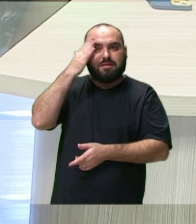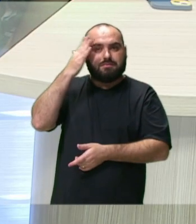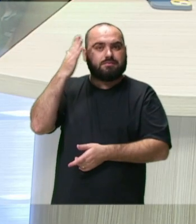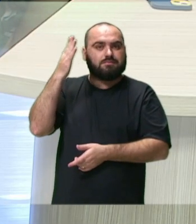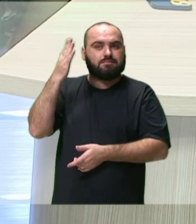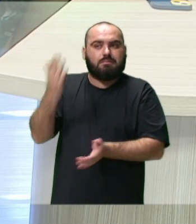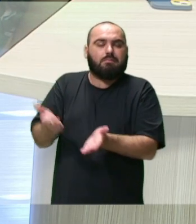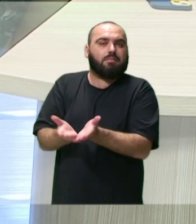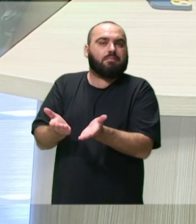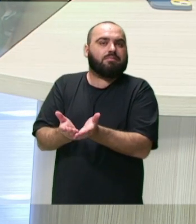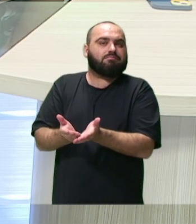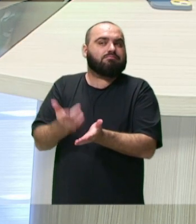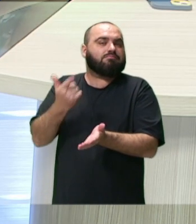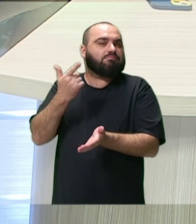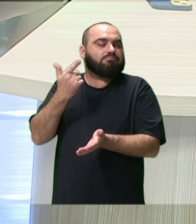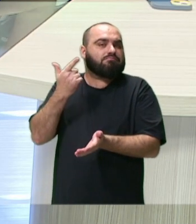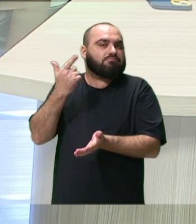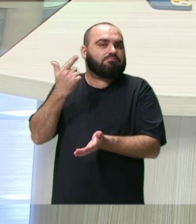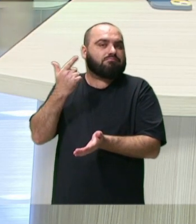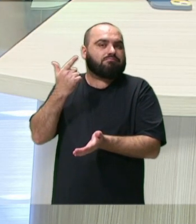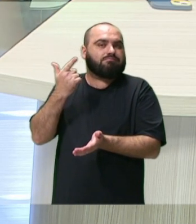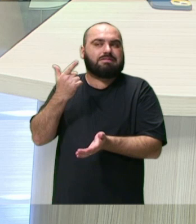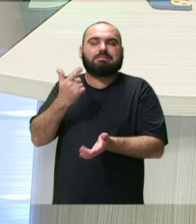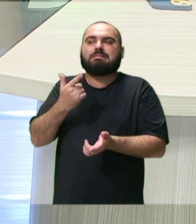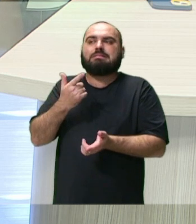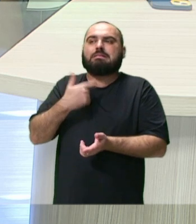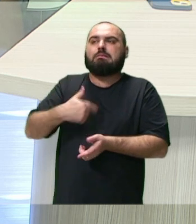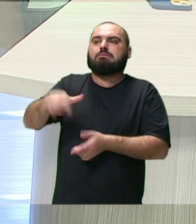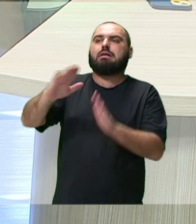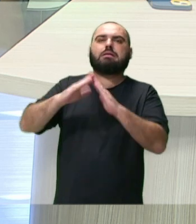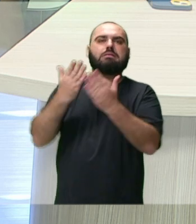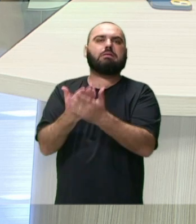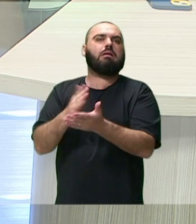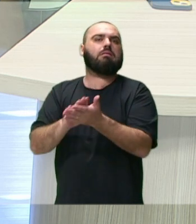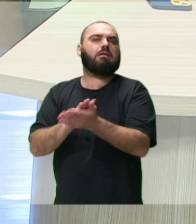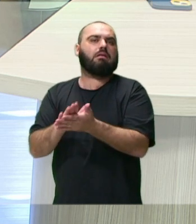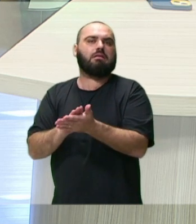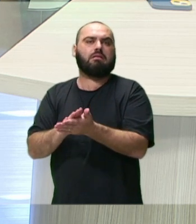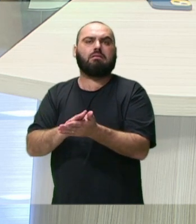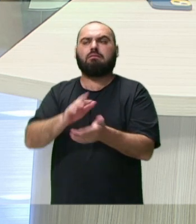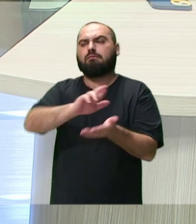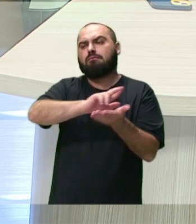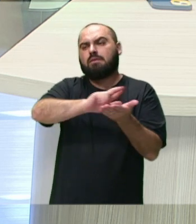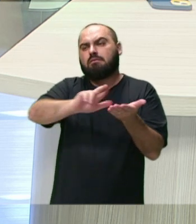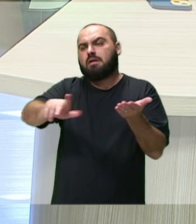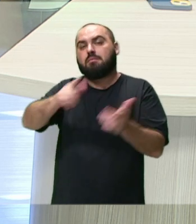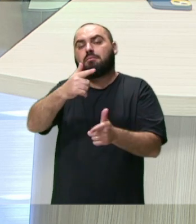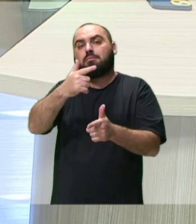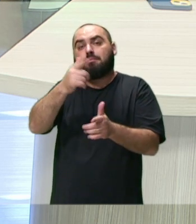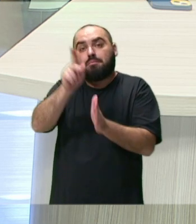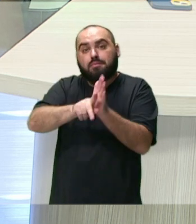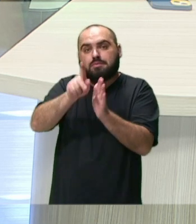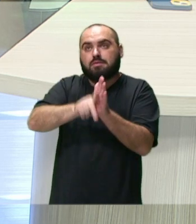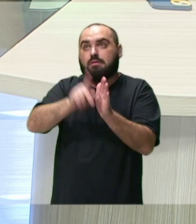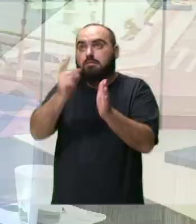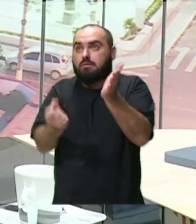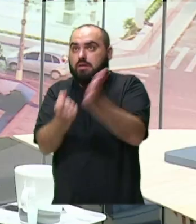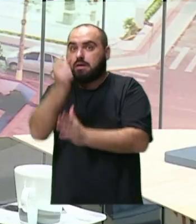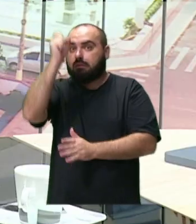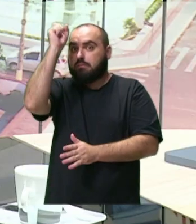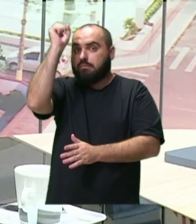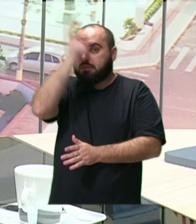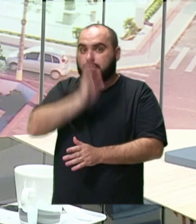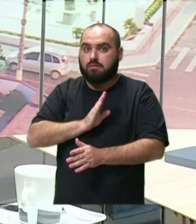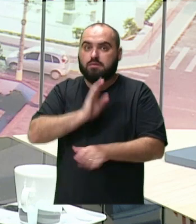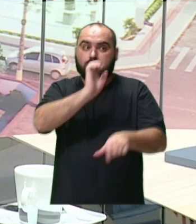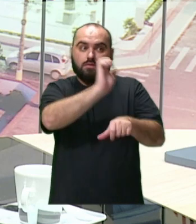mais baixa, não se sente à vontade de ir para a escola. Então, vários programas foram feitos a nível nacional, estadual e